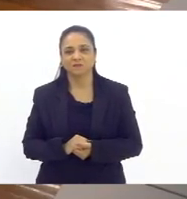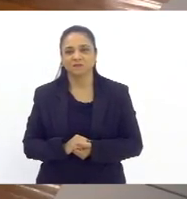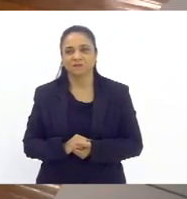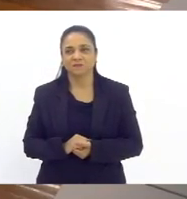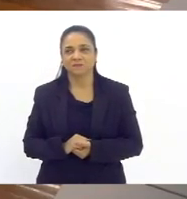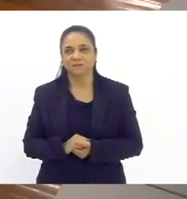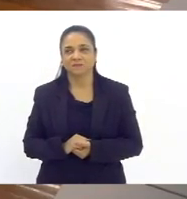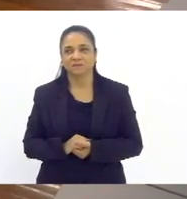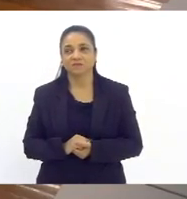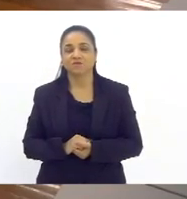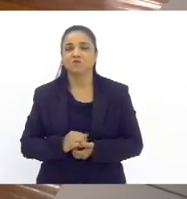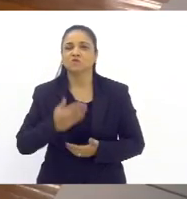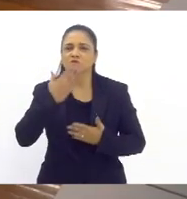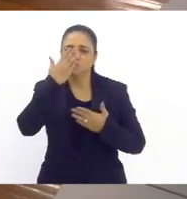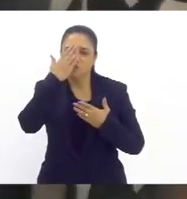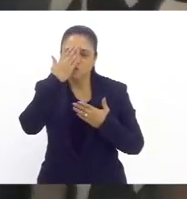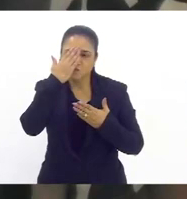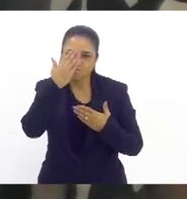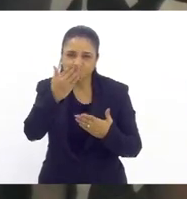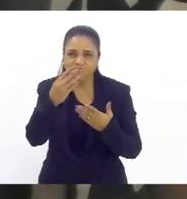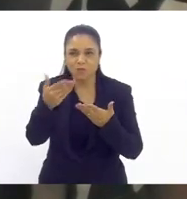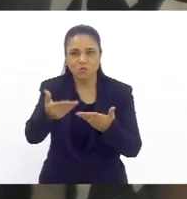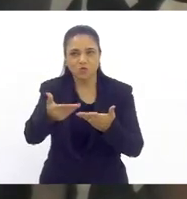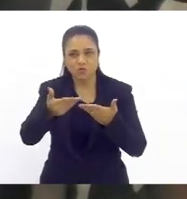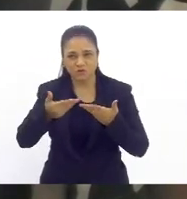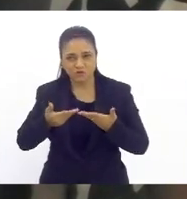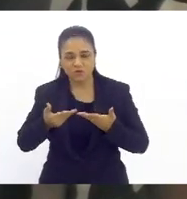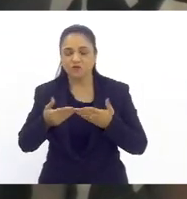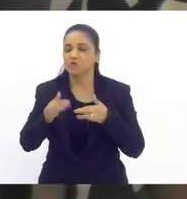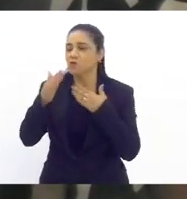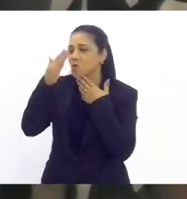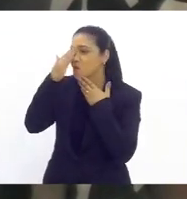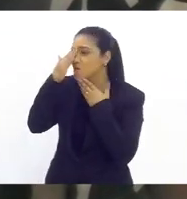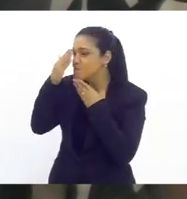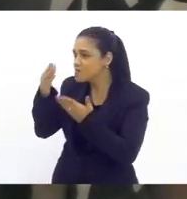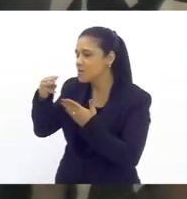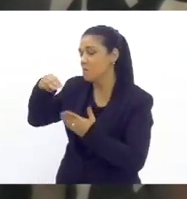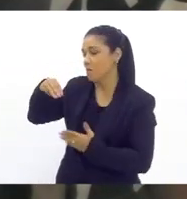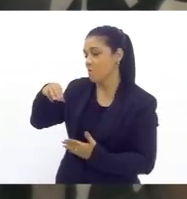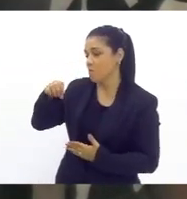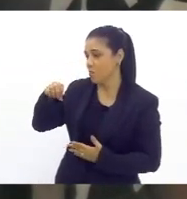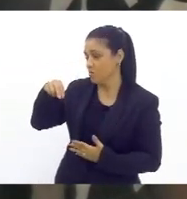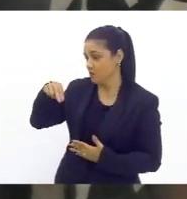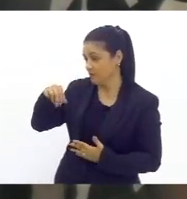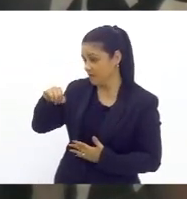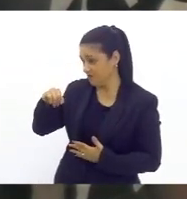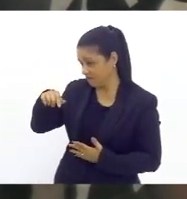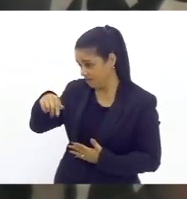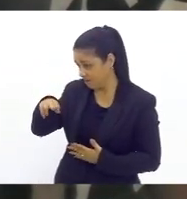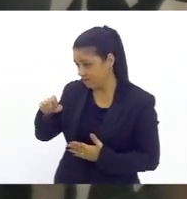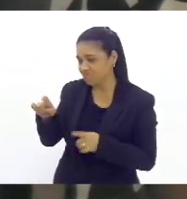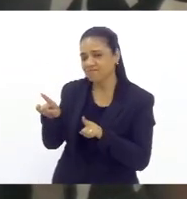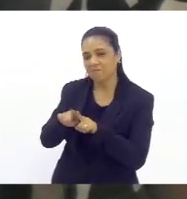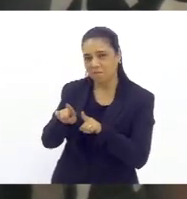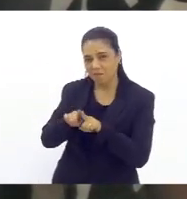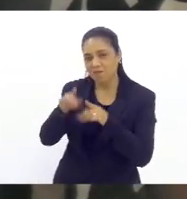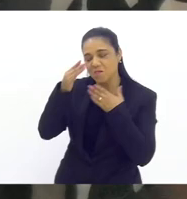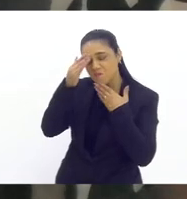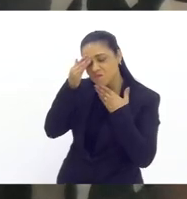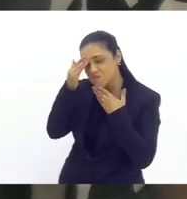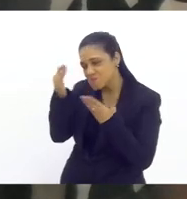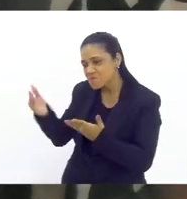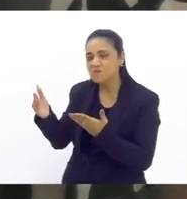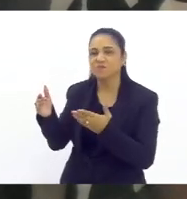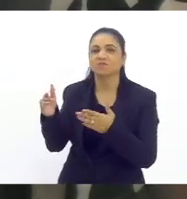Obrigado pelo convite Obrigado Monique também espero que você seja simpática com a